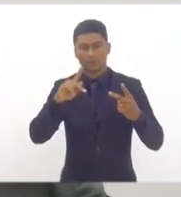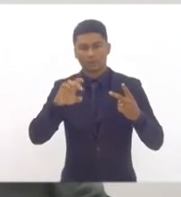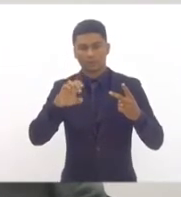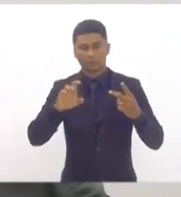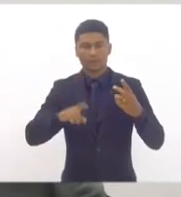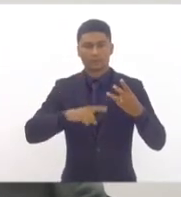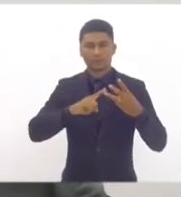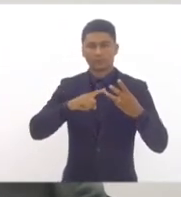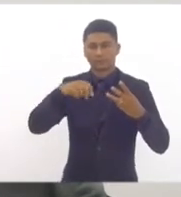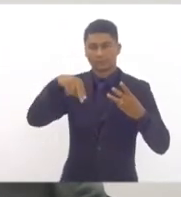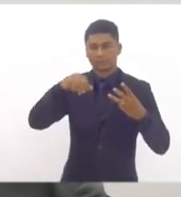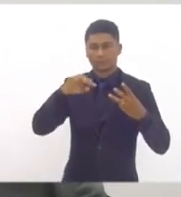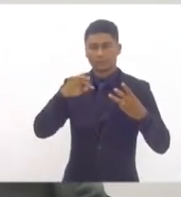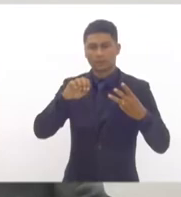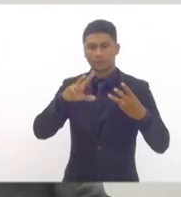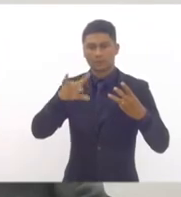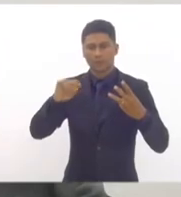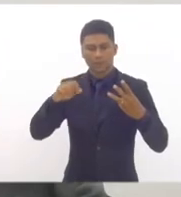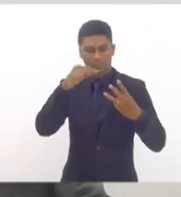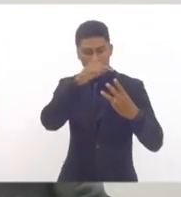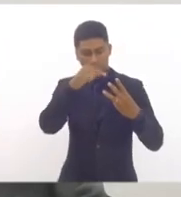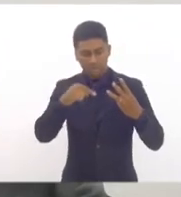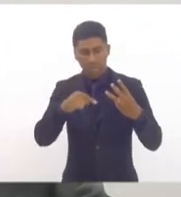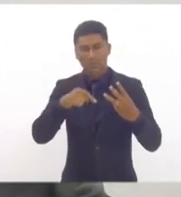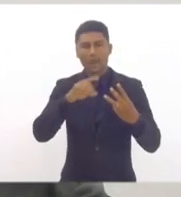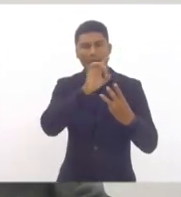Natália Damásio, cada um com um voto.